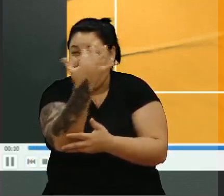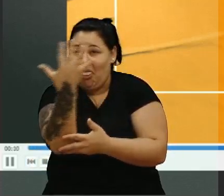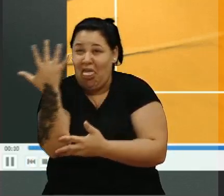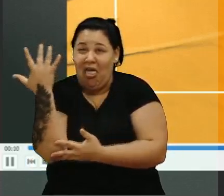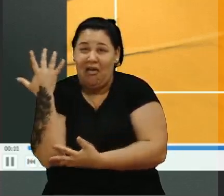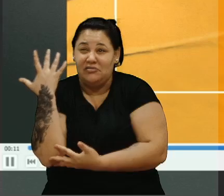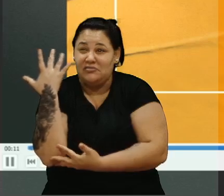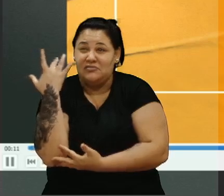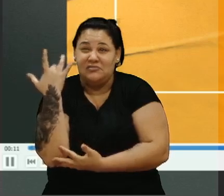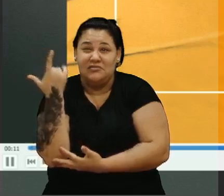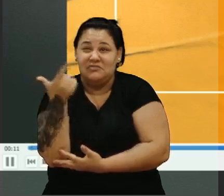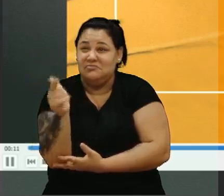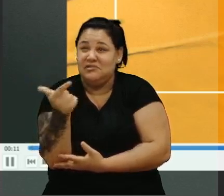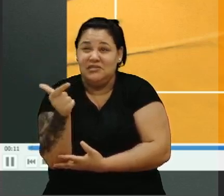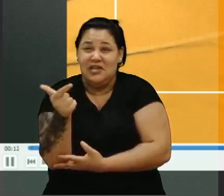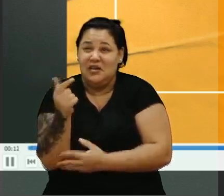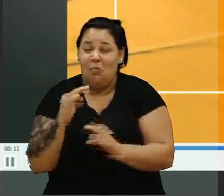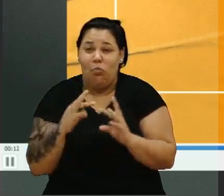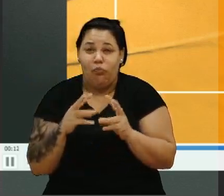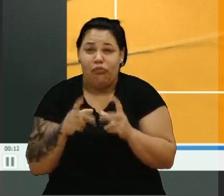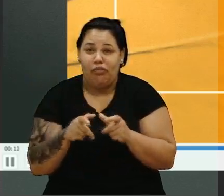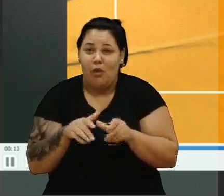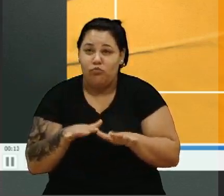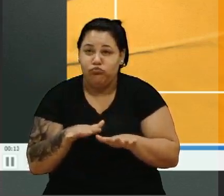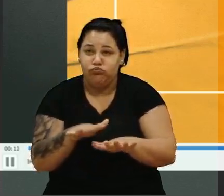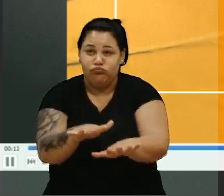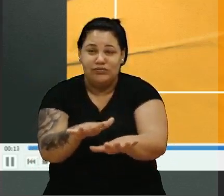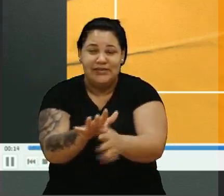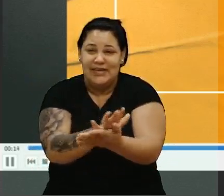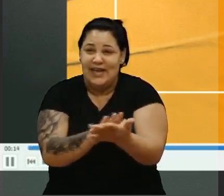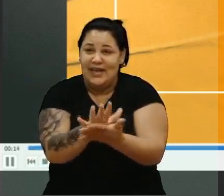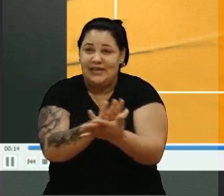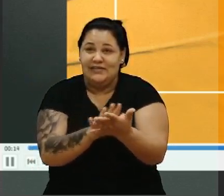não é feito patrulhamento. Nesta